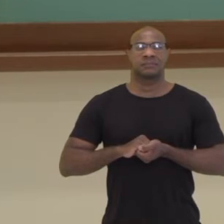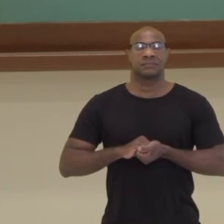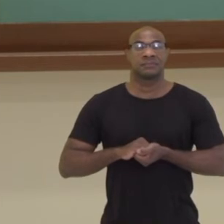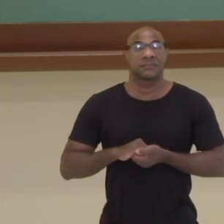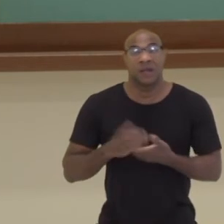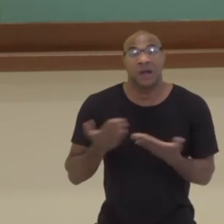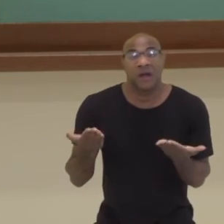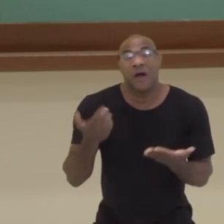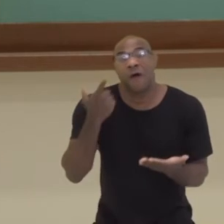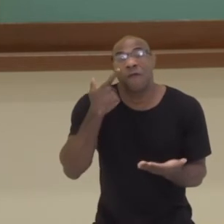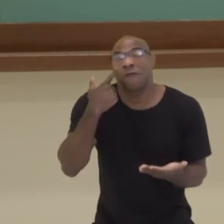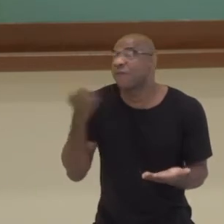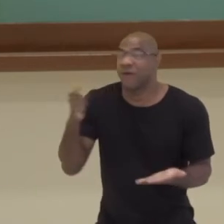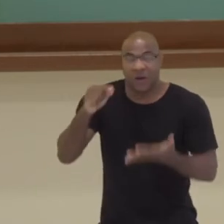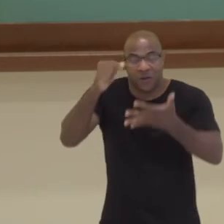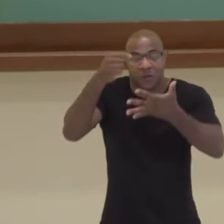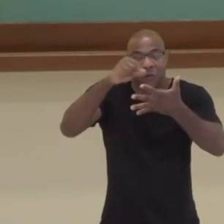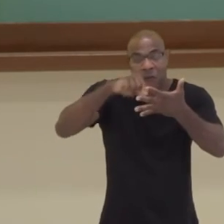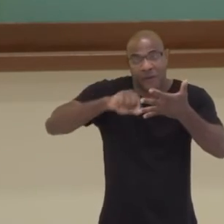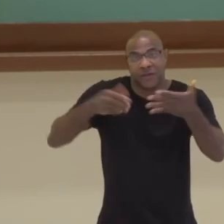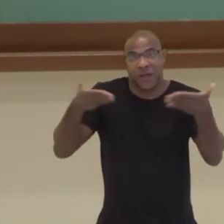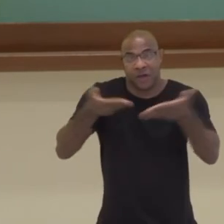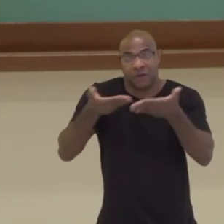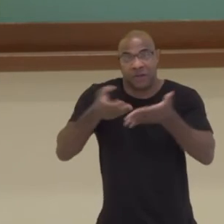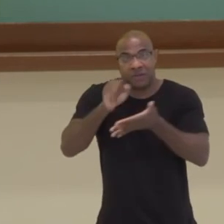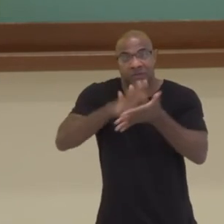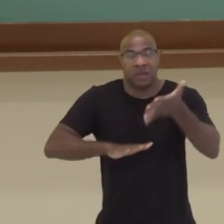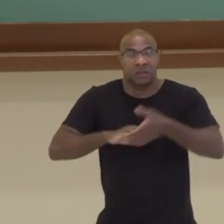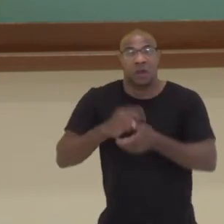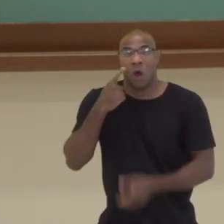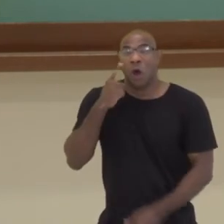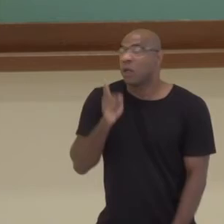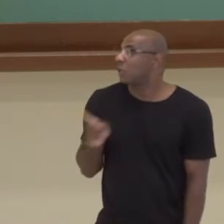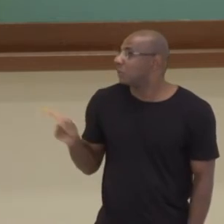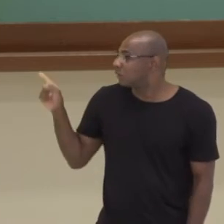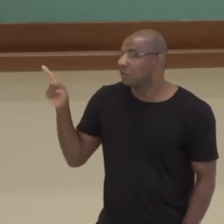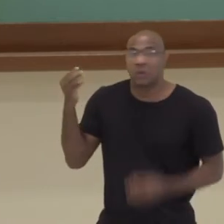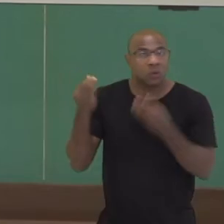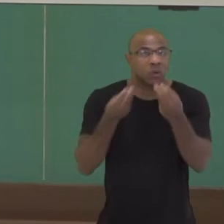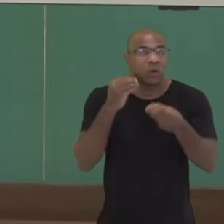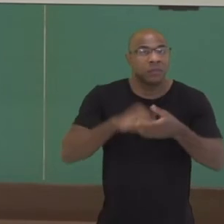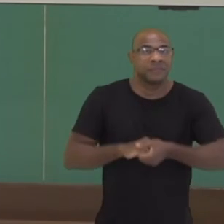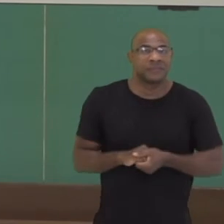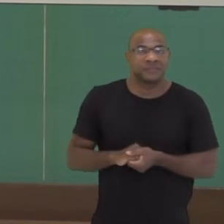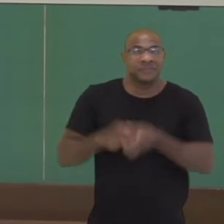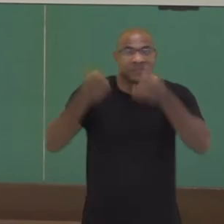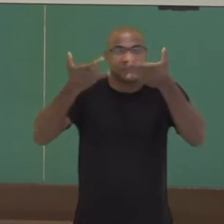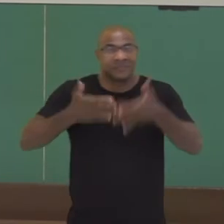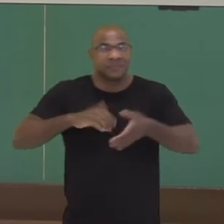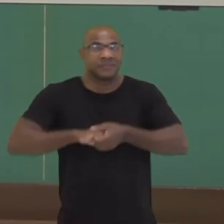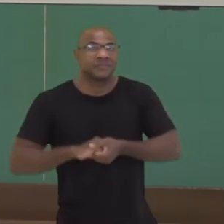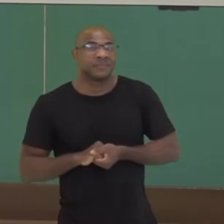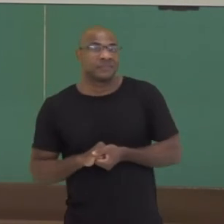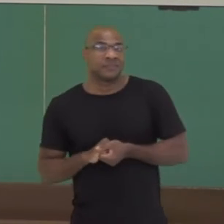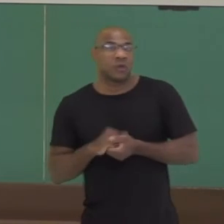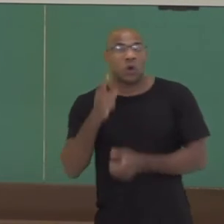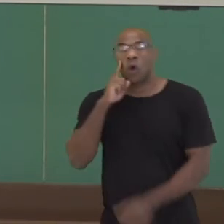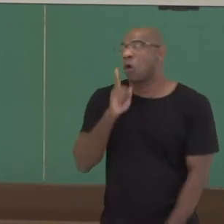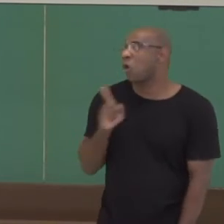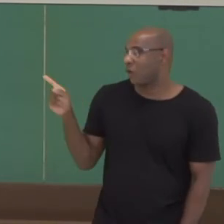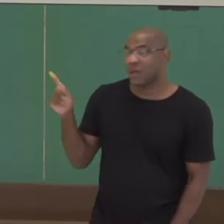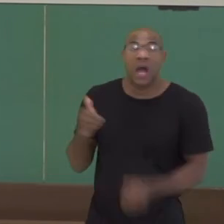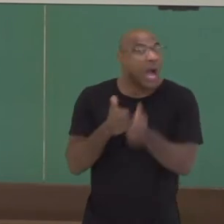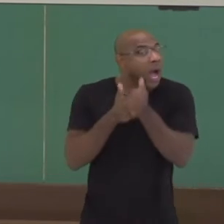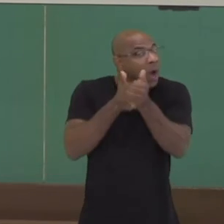Vamos lá, vamos corrigir o nosso exercício. Então, veja, ó, como eu falei para vocês, a professora